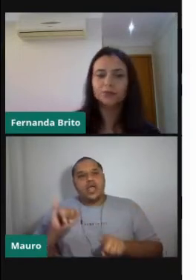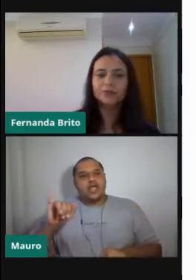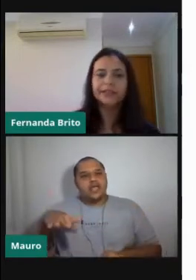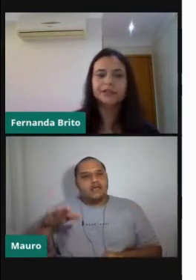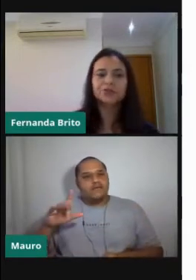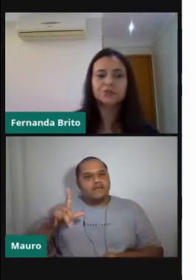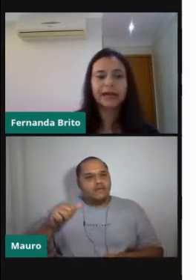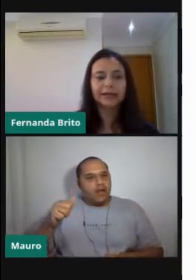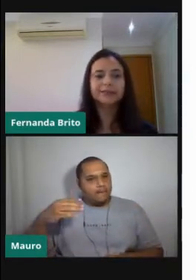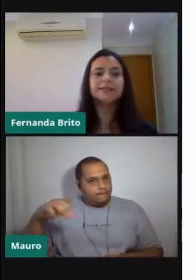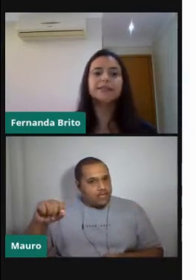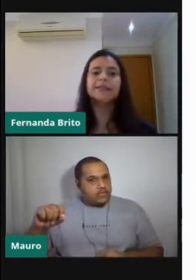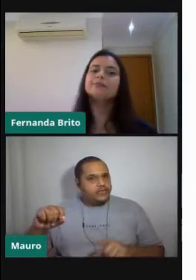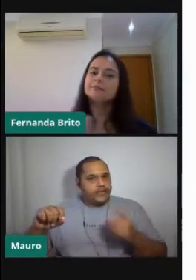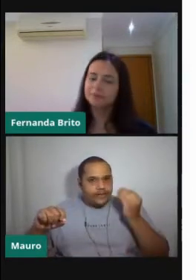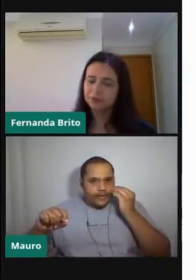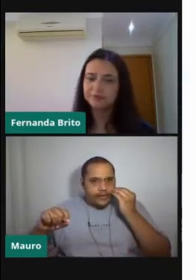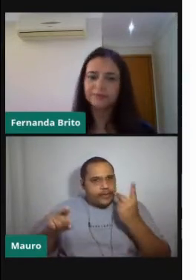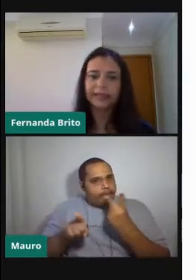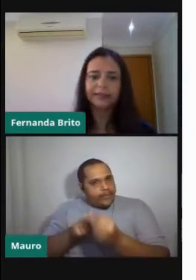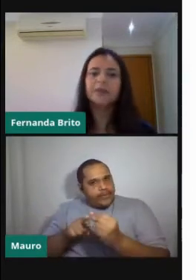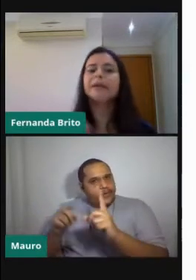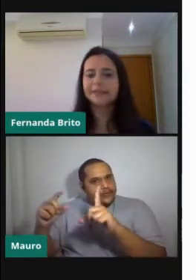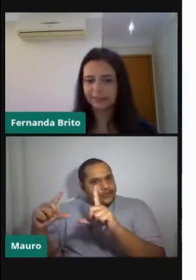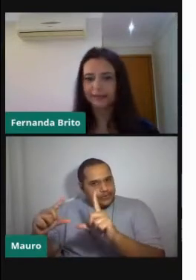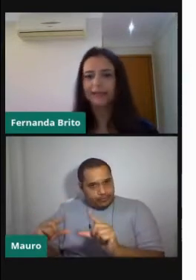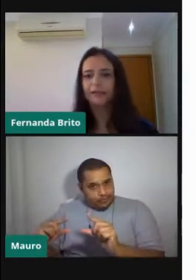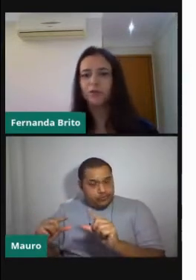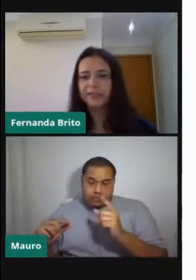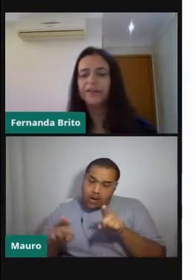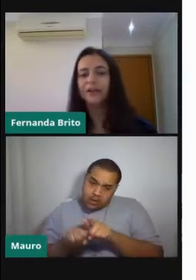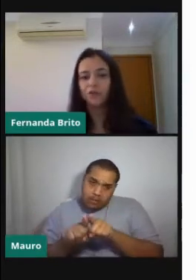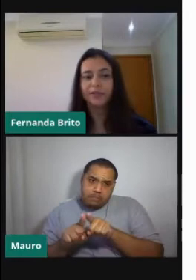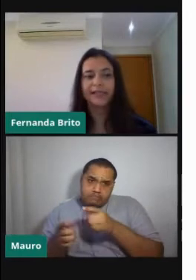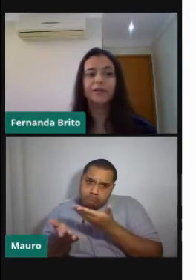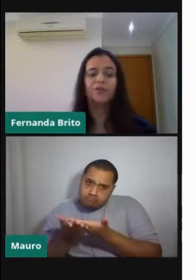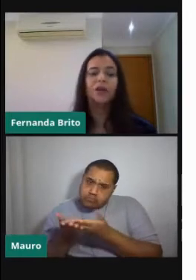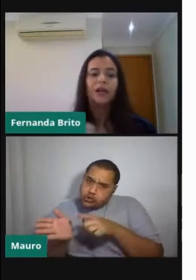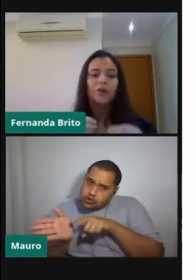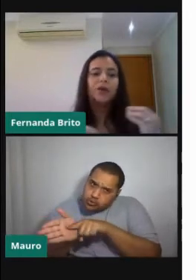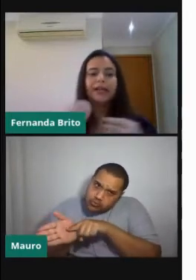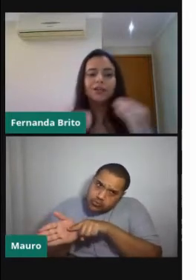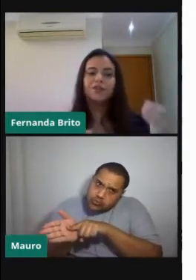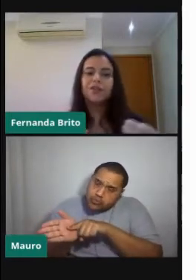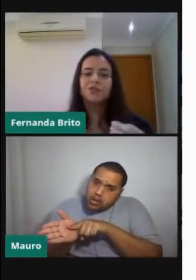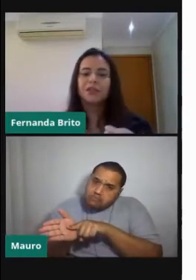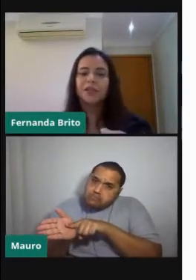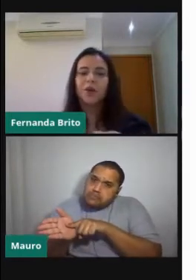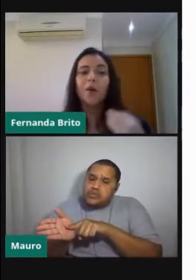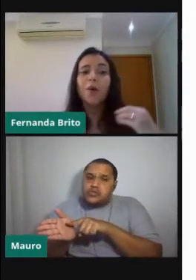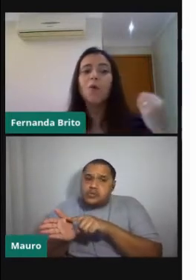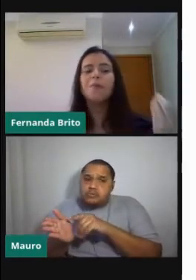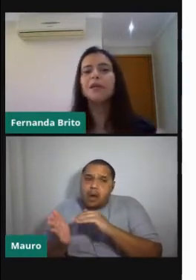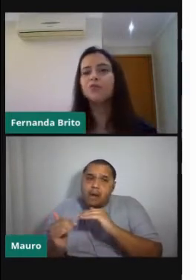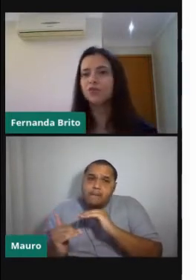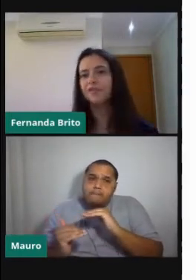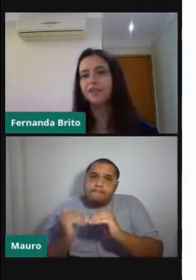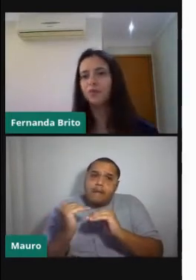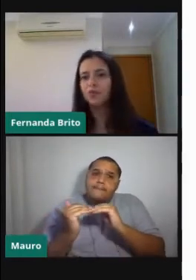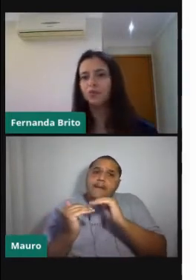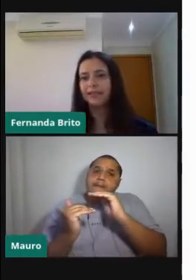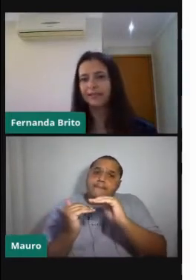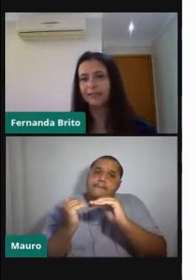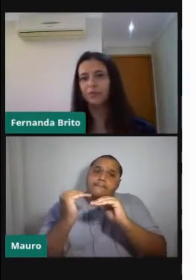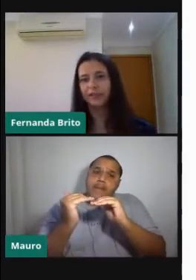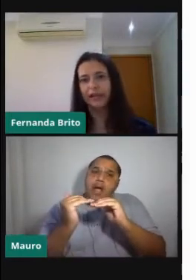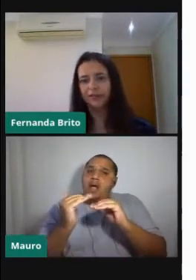tem sido estudada e também tem sido observado sucesso. O que é difícil aqui? Qual é o momento de